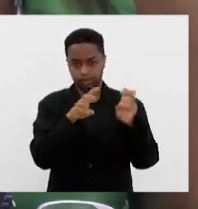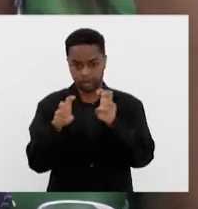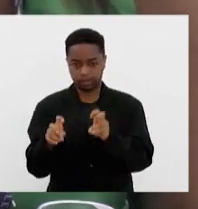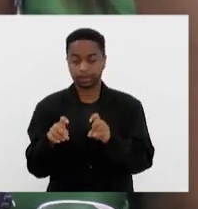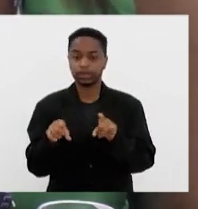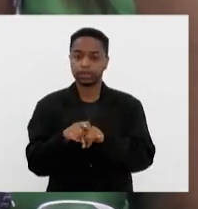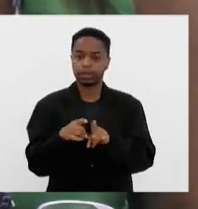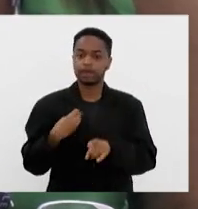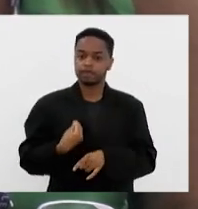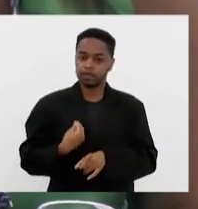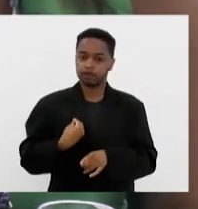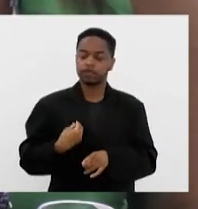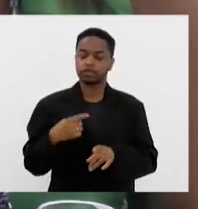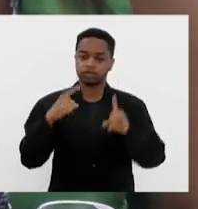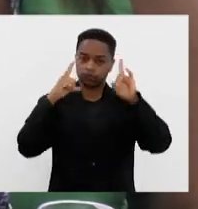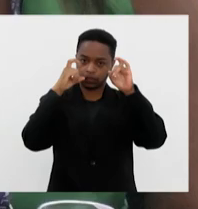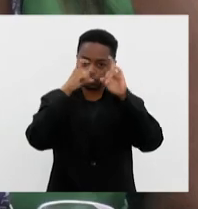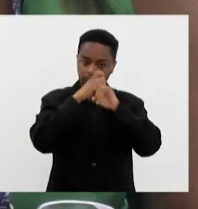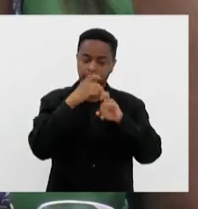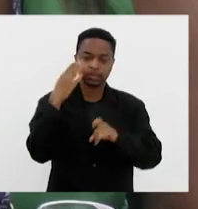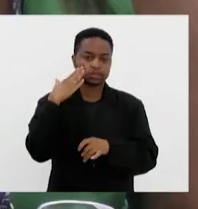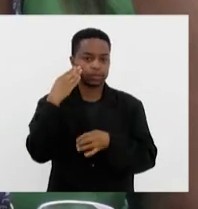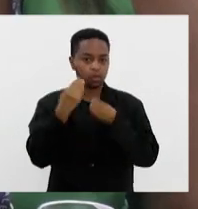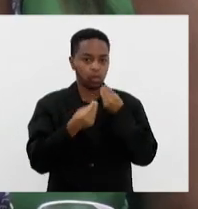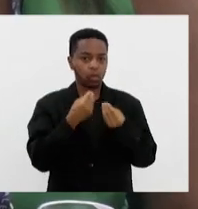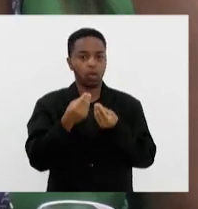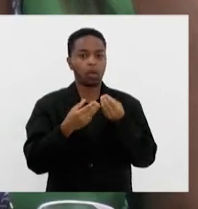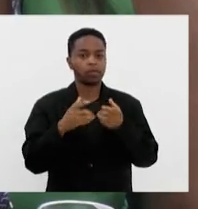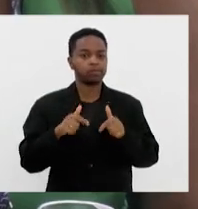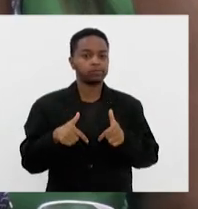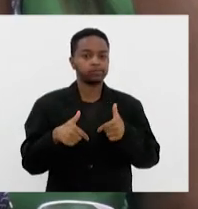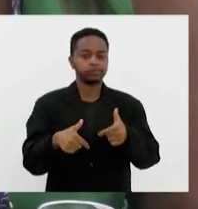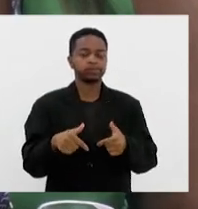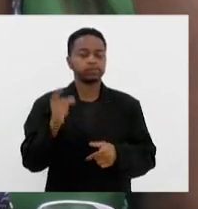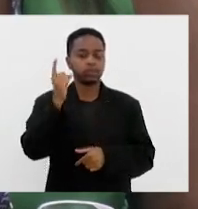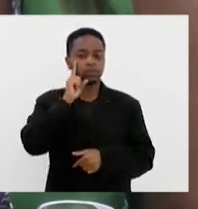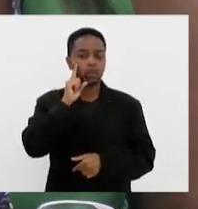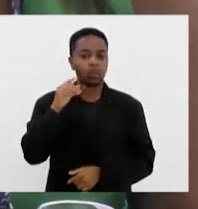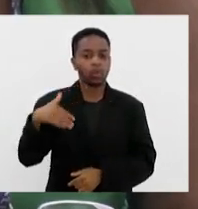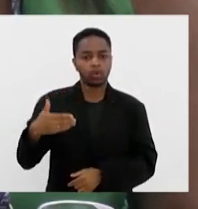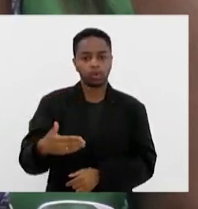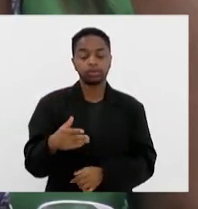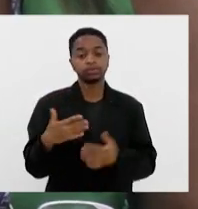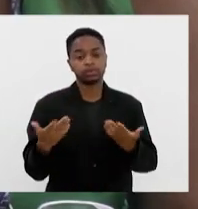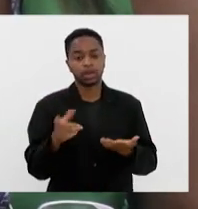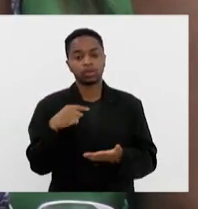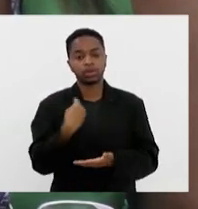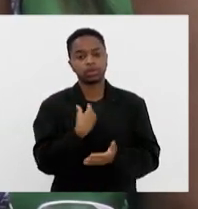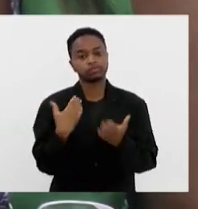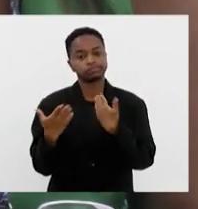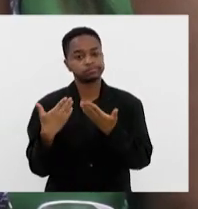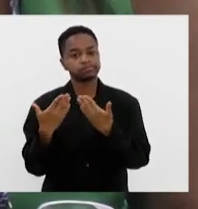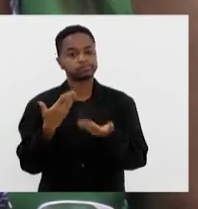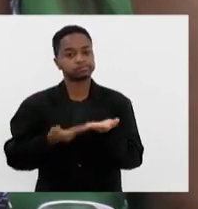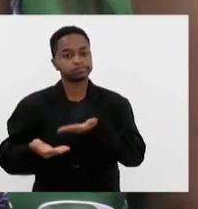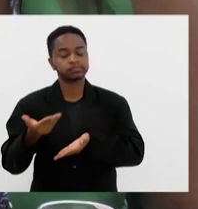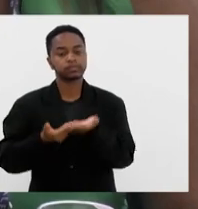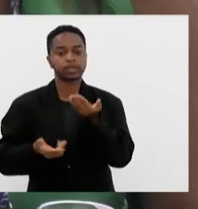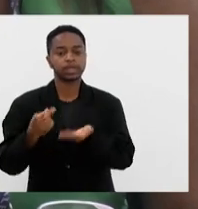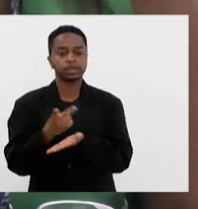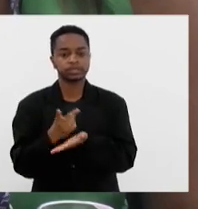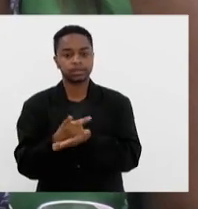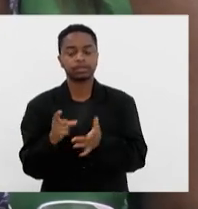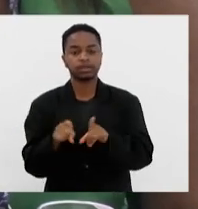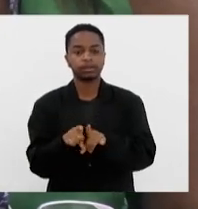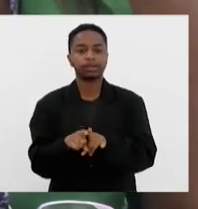as dificuldades, as situações no seu cotidiano. Então, a gente também tem trocado muitas ideias nesse sentido para cada vez mais